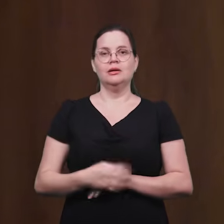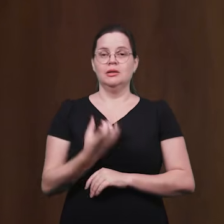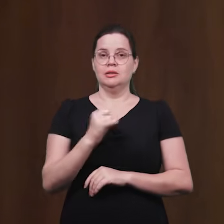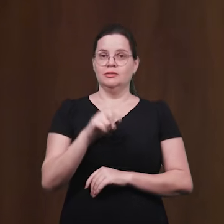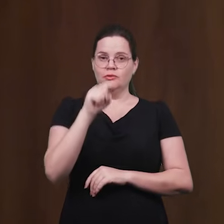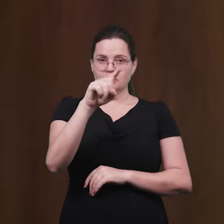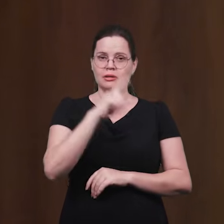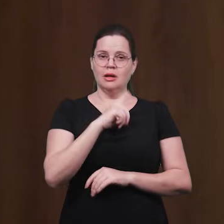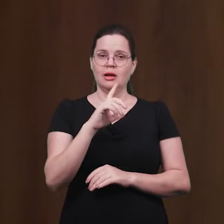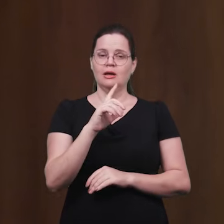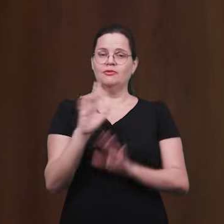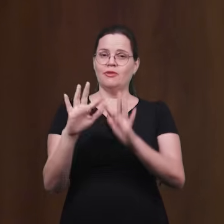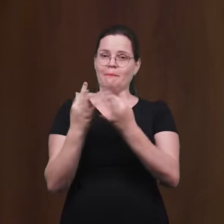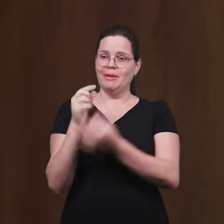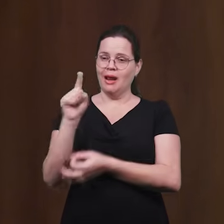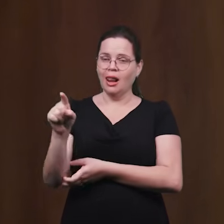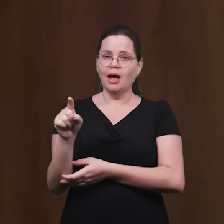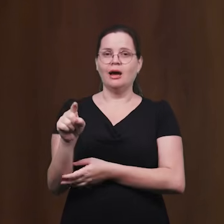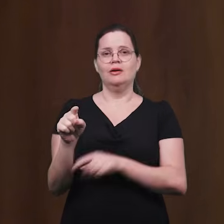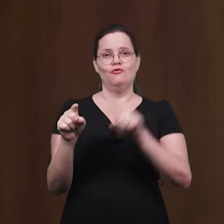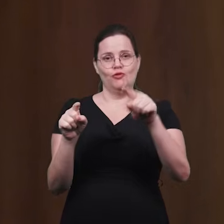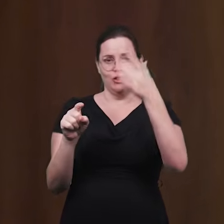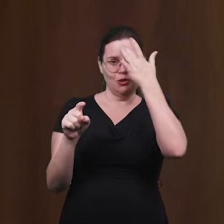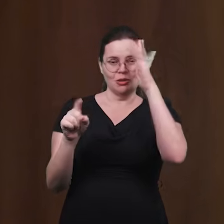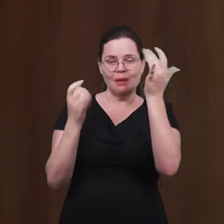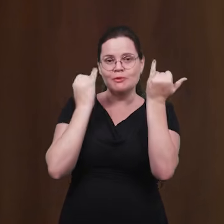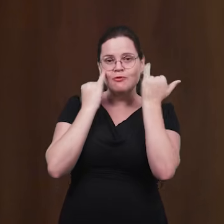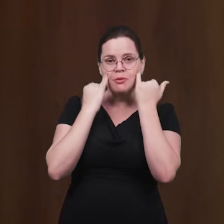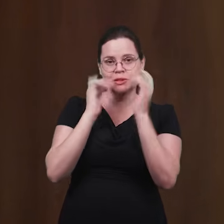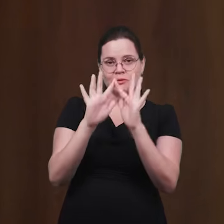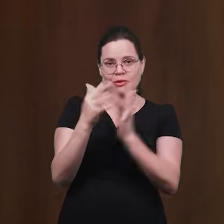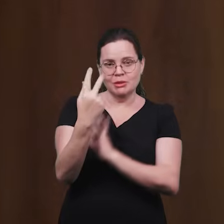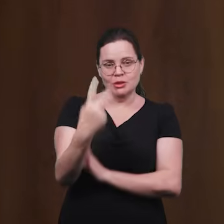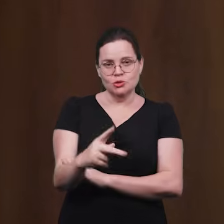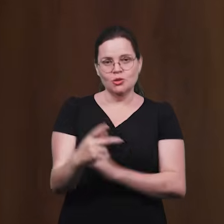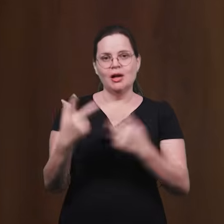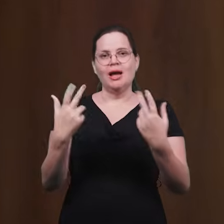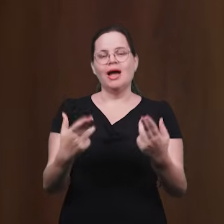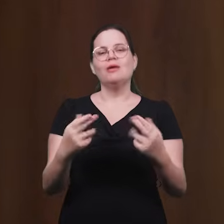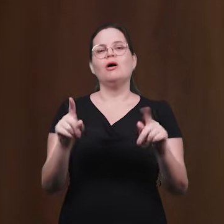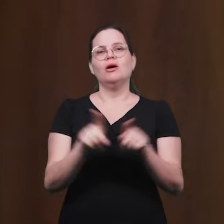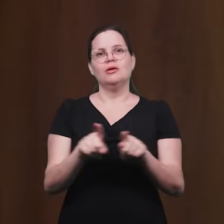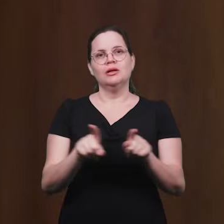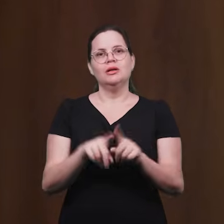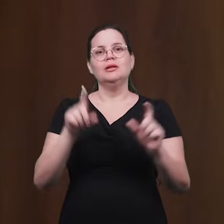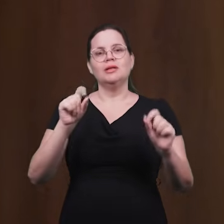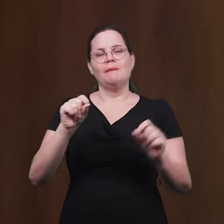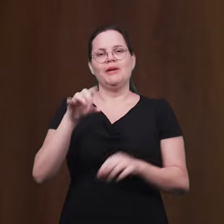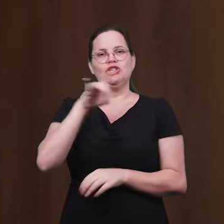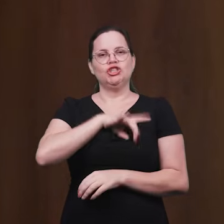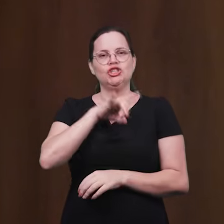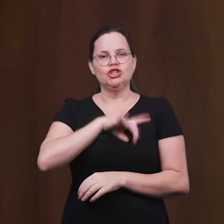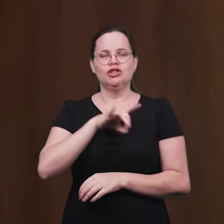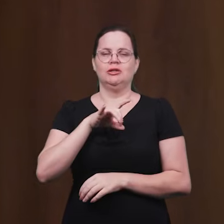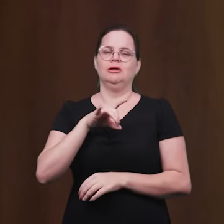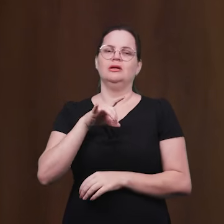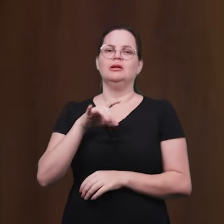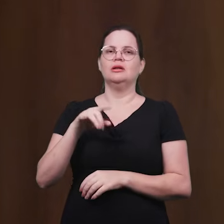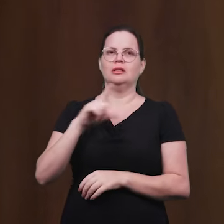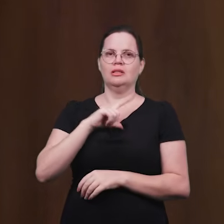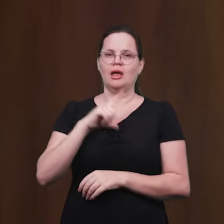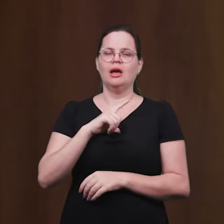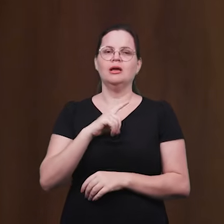algum familiar, né, que ainda não tem notícias, temos situações no Chile, até mesmo de nossas igrejas no